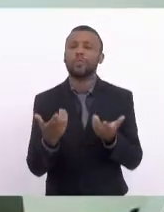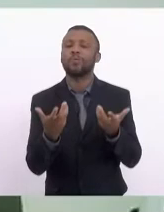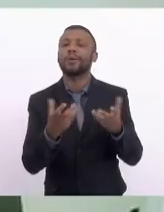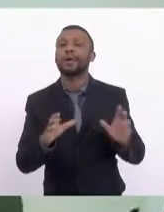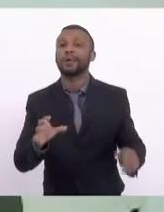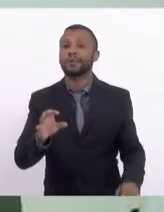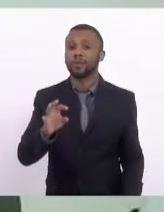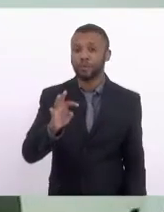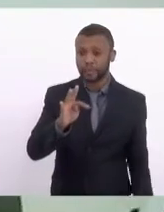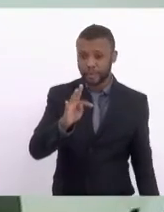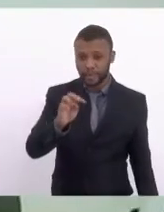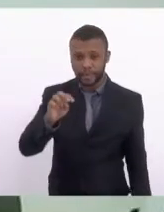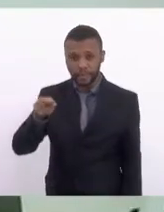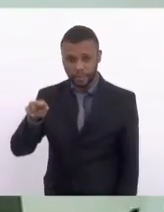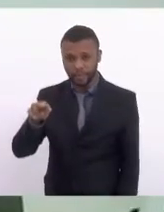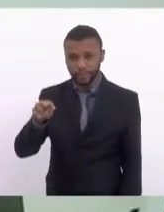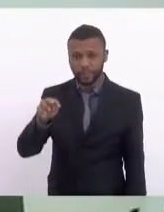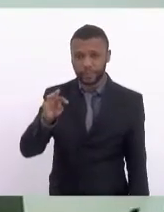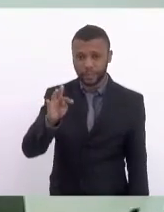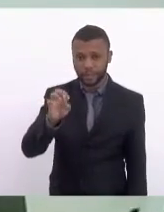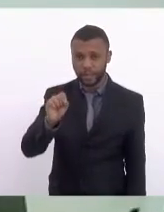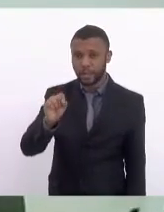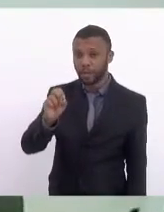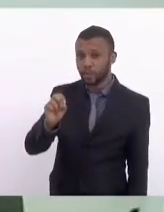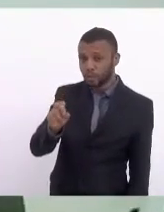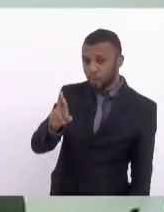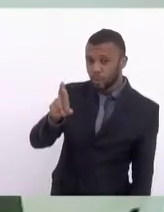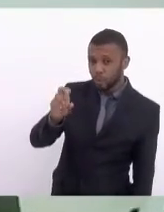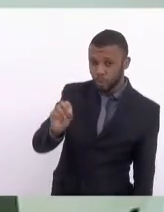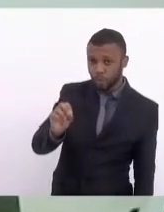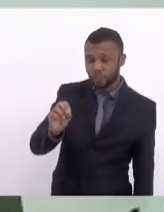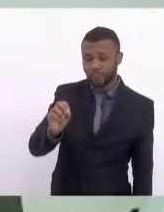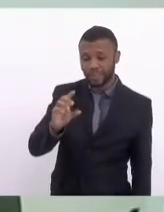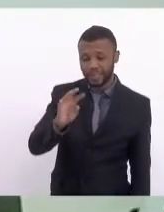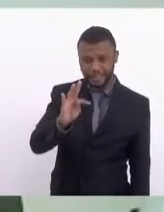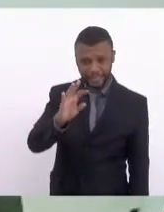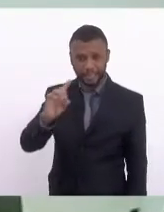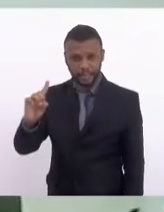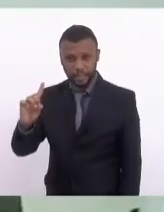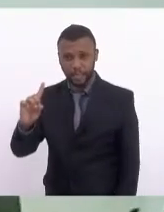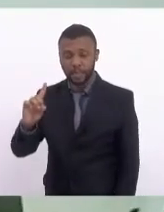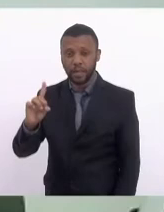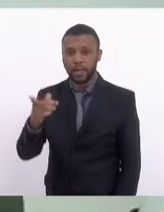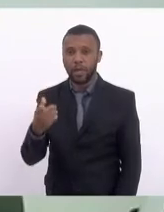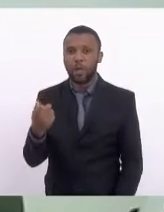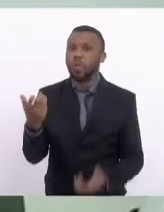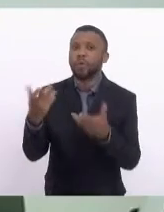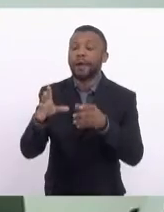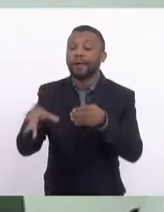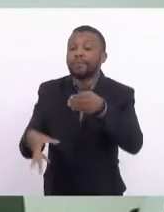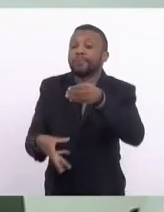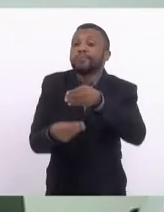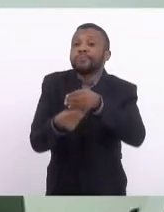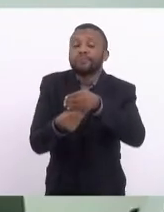Nacional incluir a despesa de capital no limite do teto de gastos. Ora,